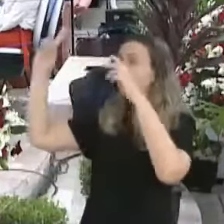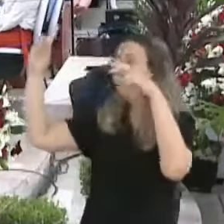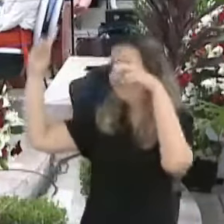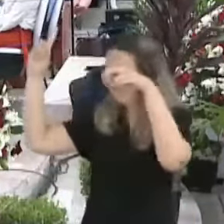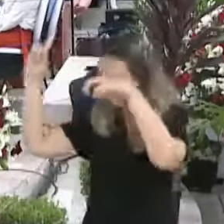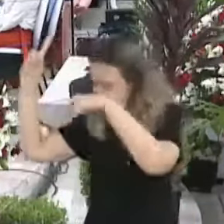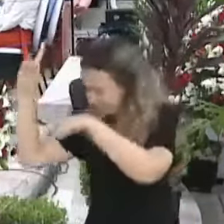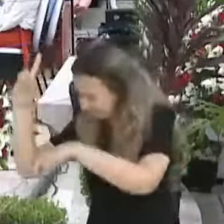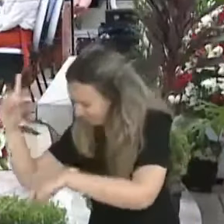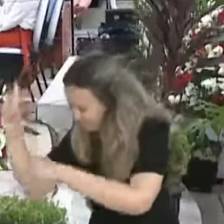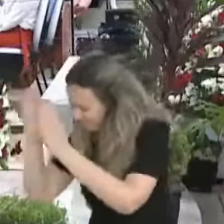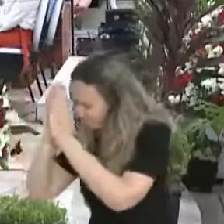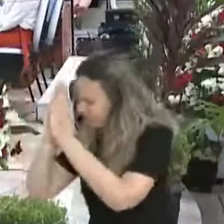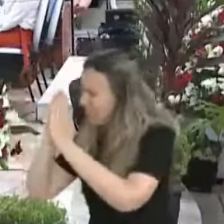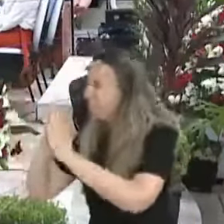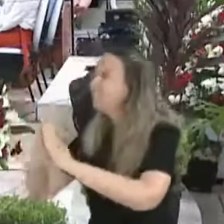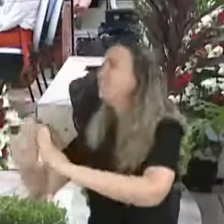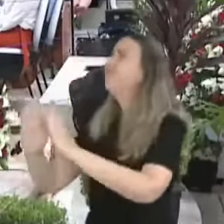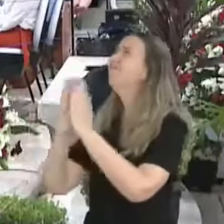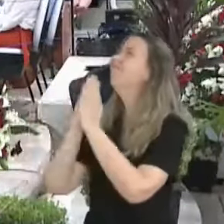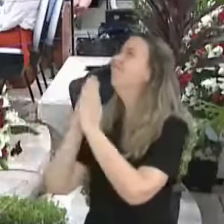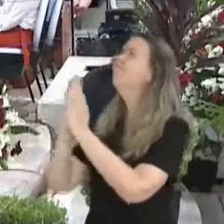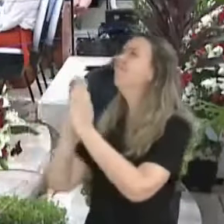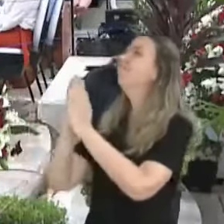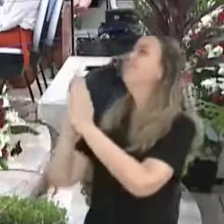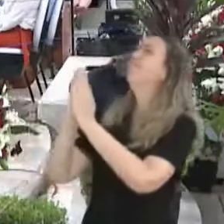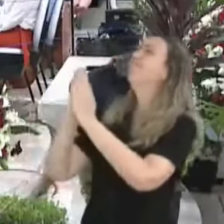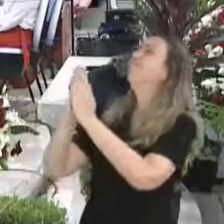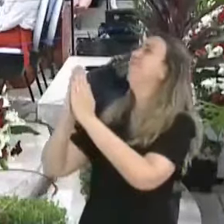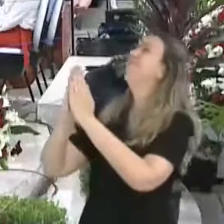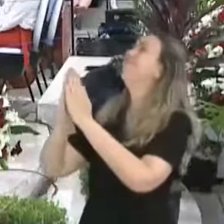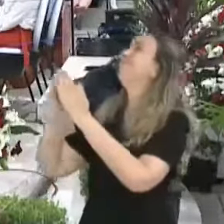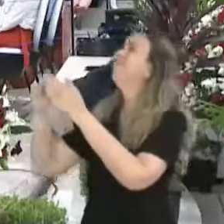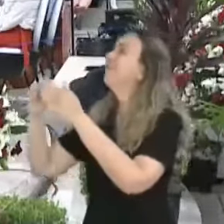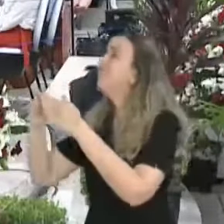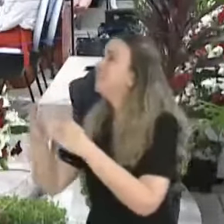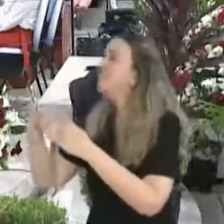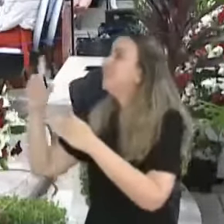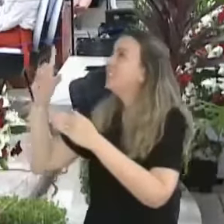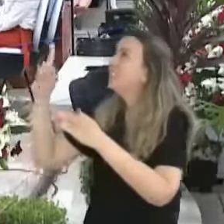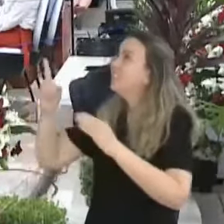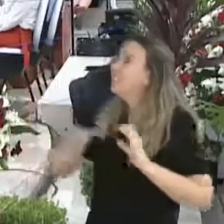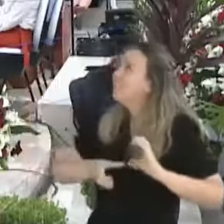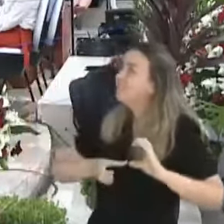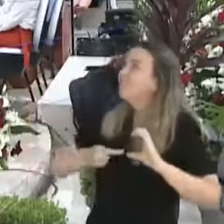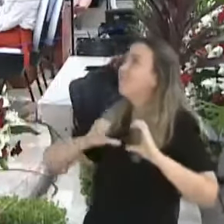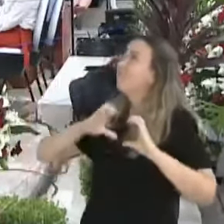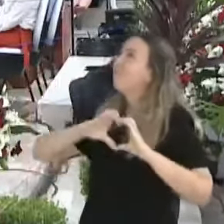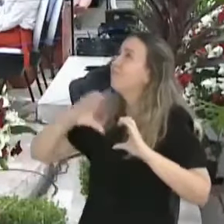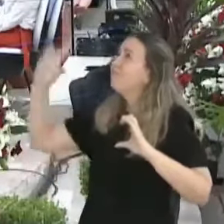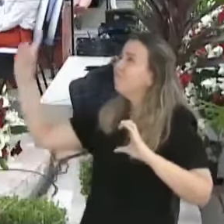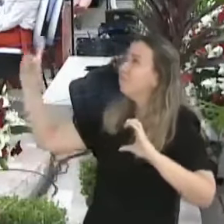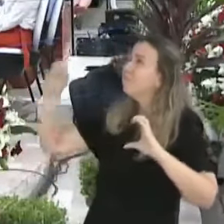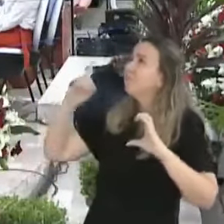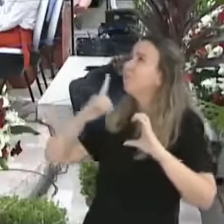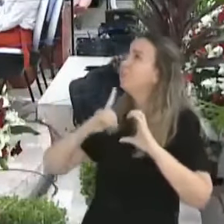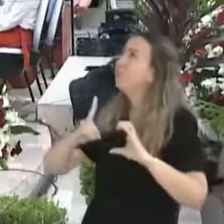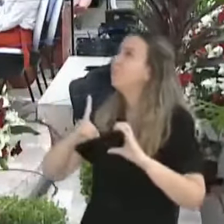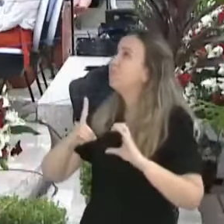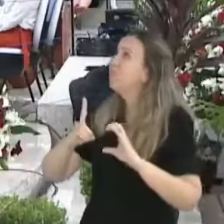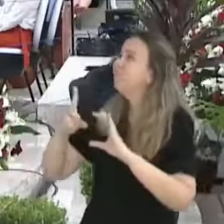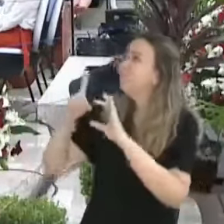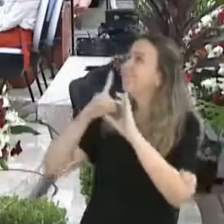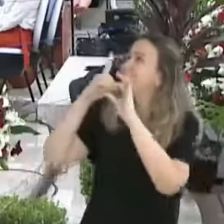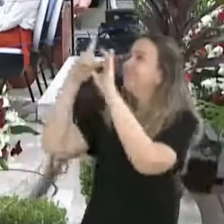se humilhar e orar e buscar a minha face e se converter dos seus maus